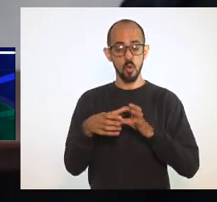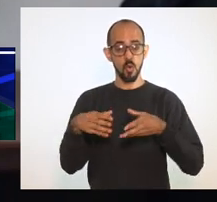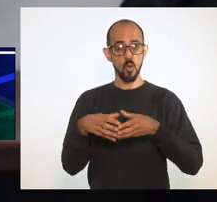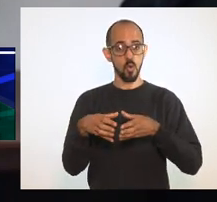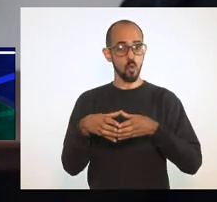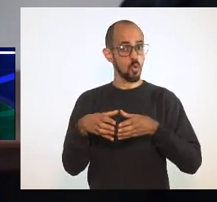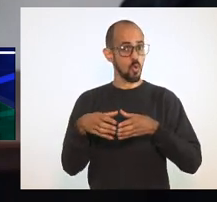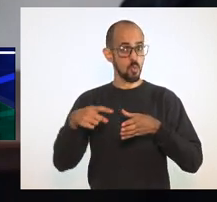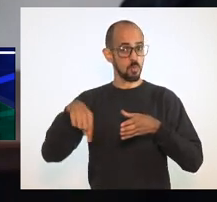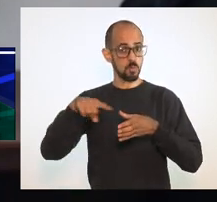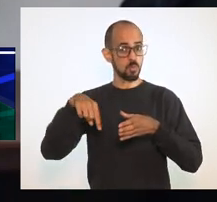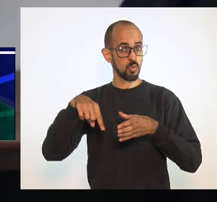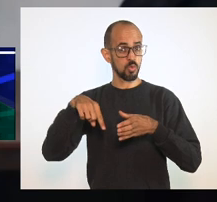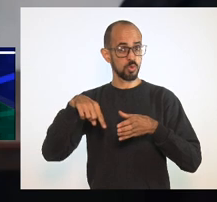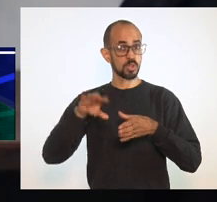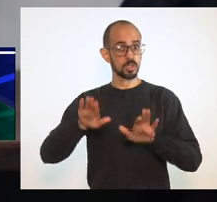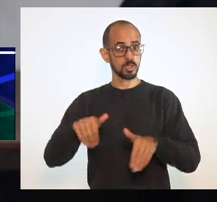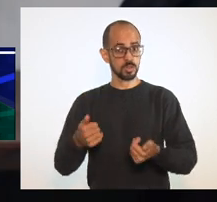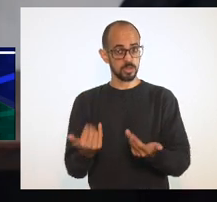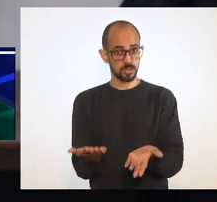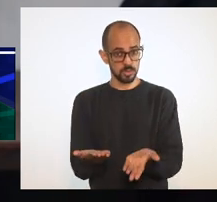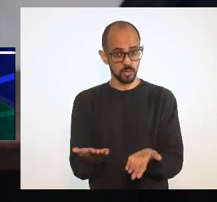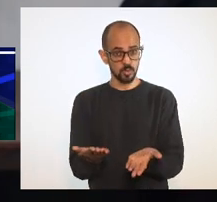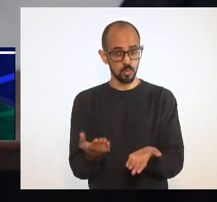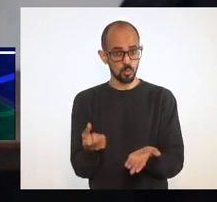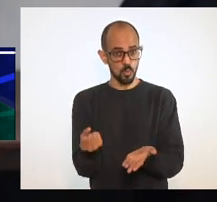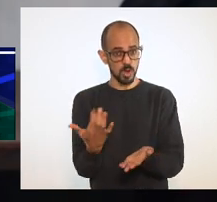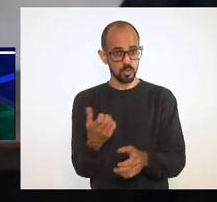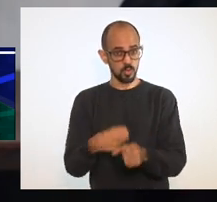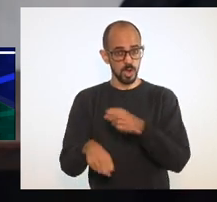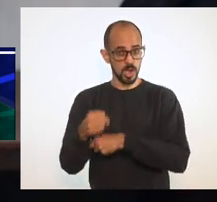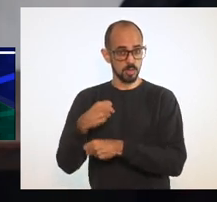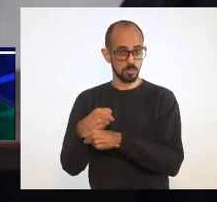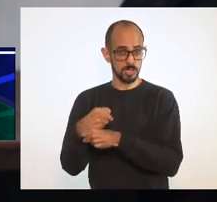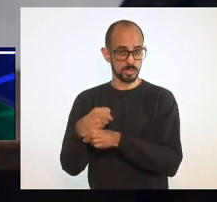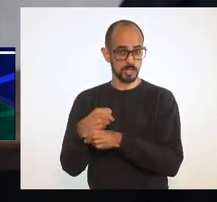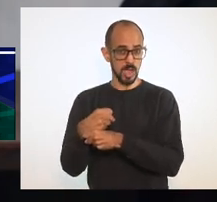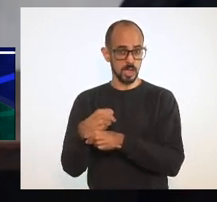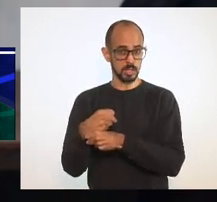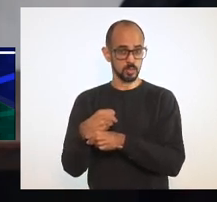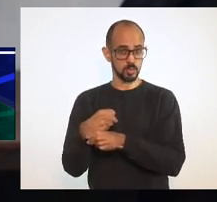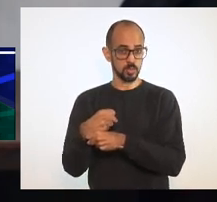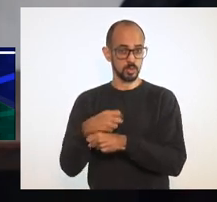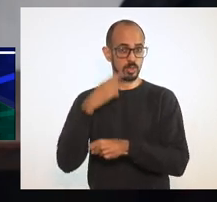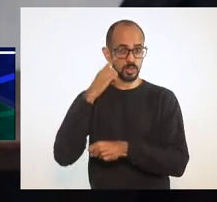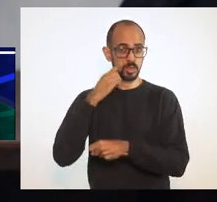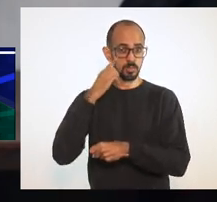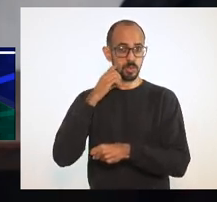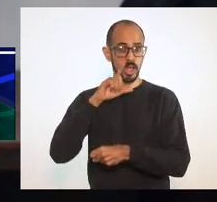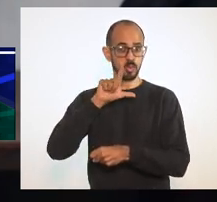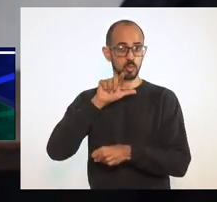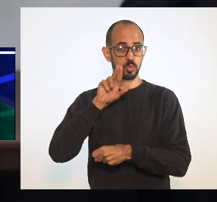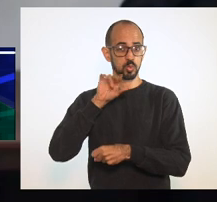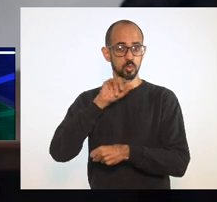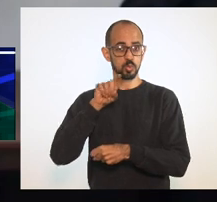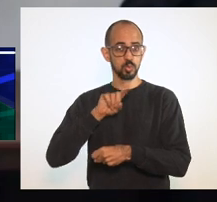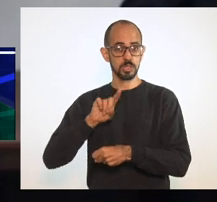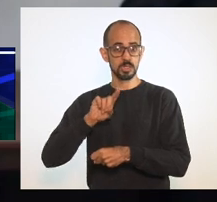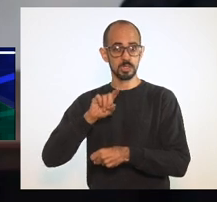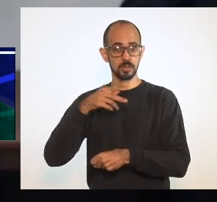de passagem, quando no ano passado, em 2019, quando o deputado Luiz Paulo